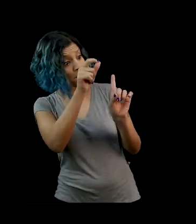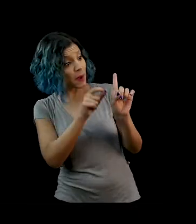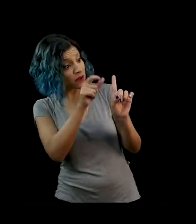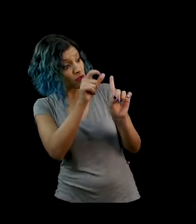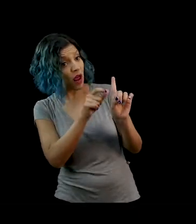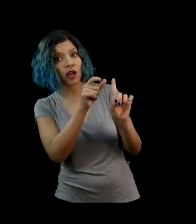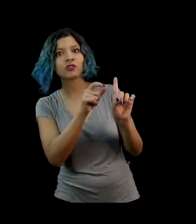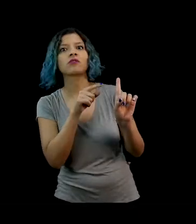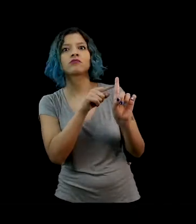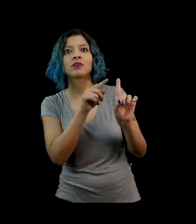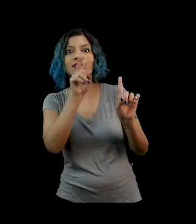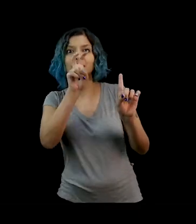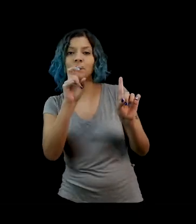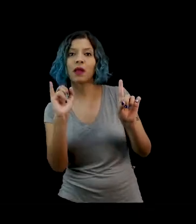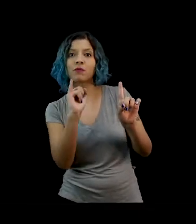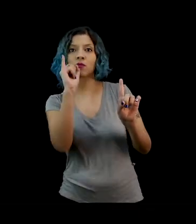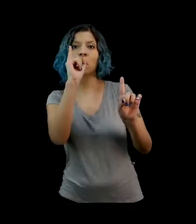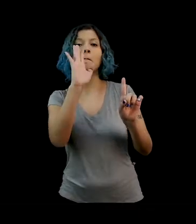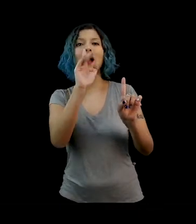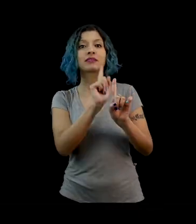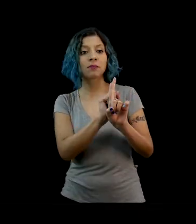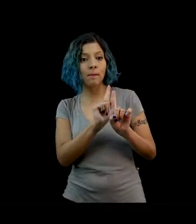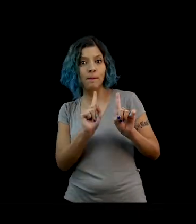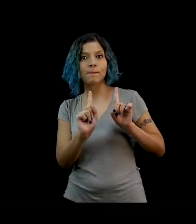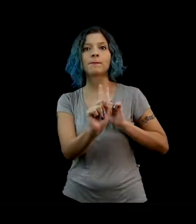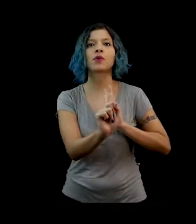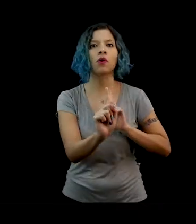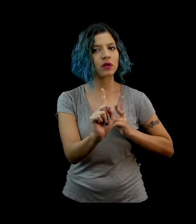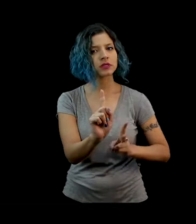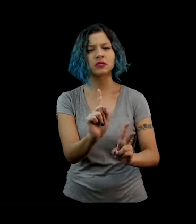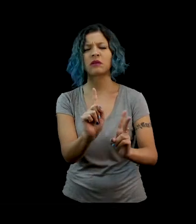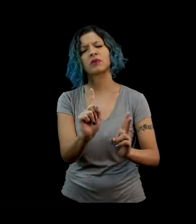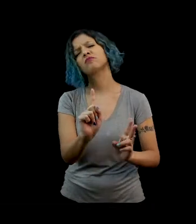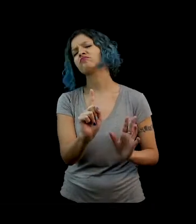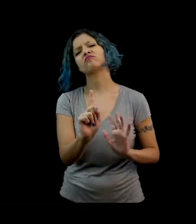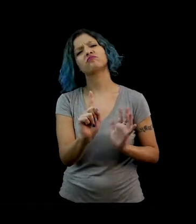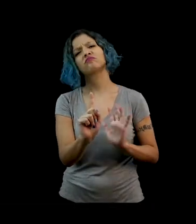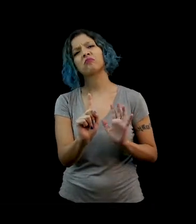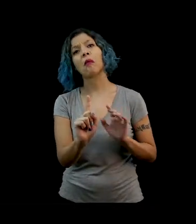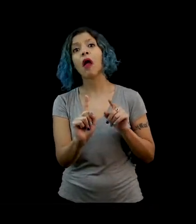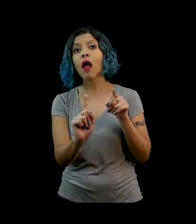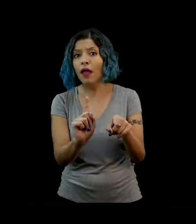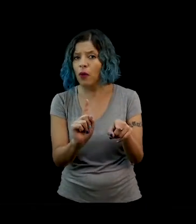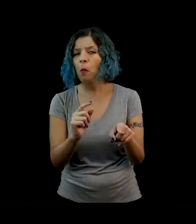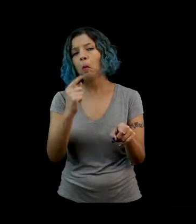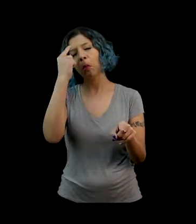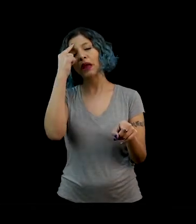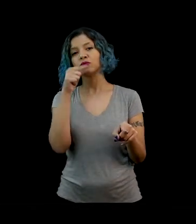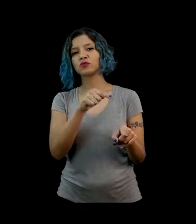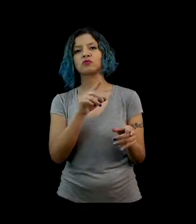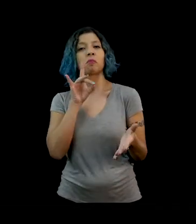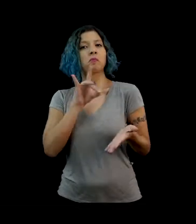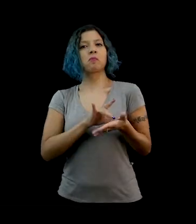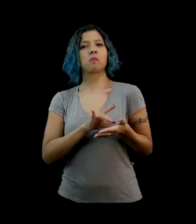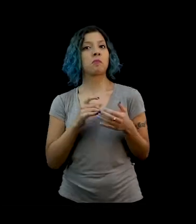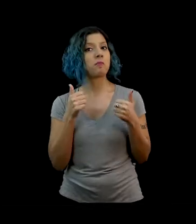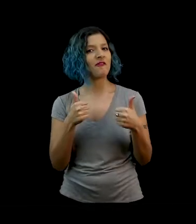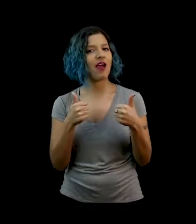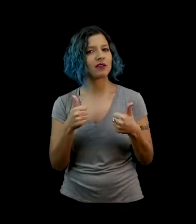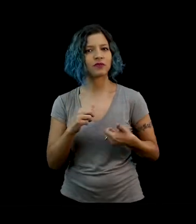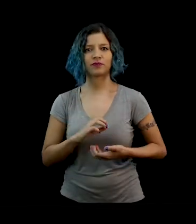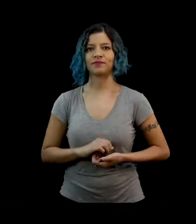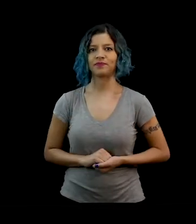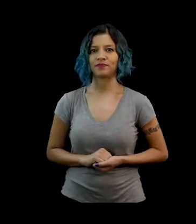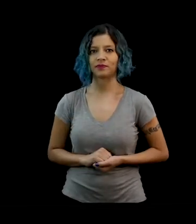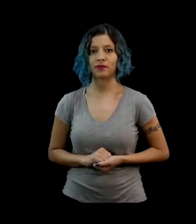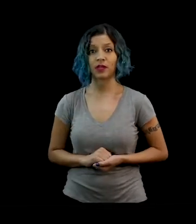precisam necessariamente ser protagonistas então isso também para mim já é muito válido o 5 ele é minha